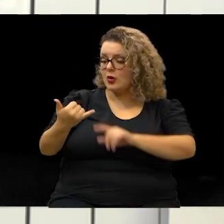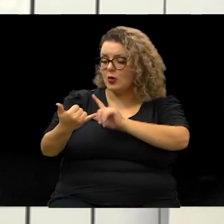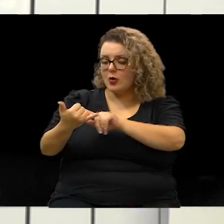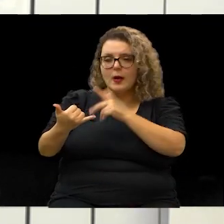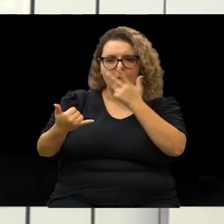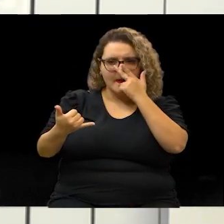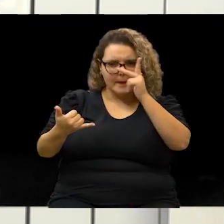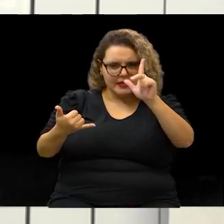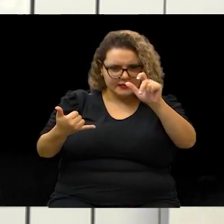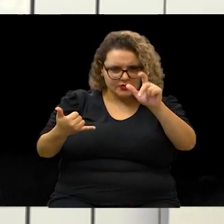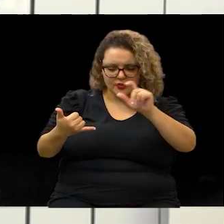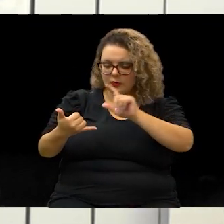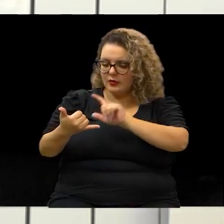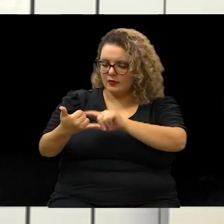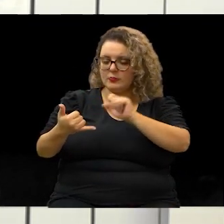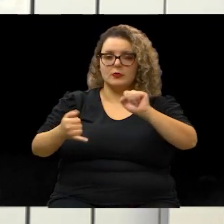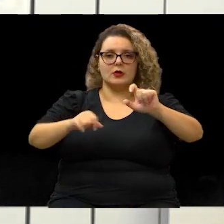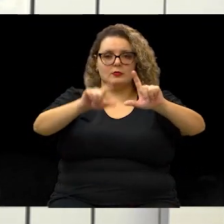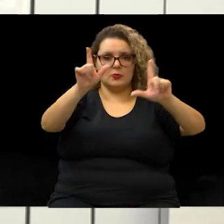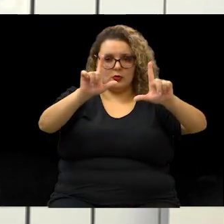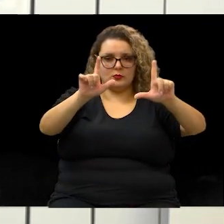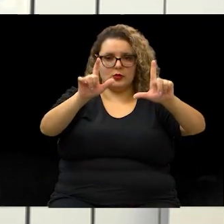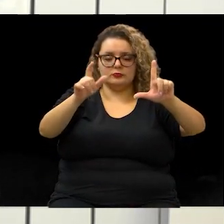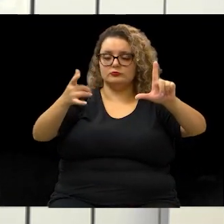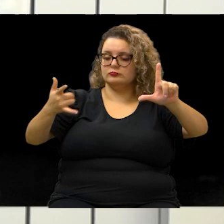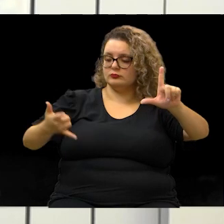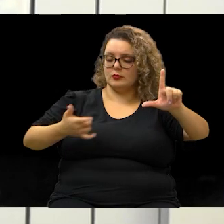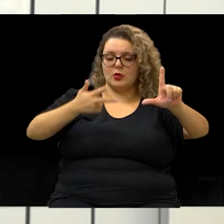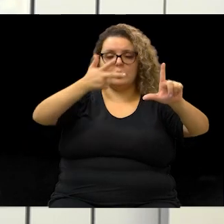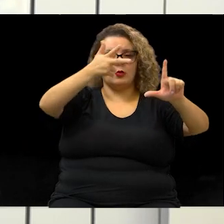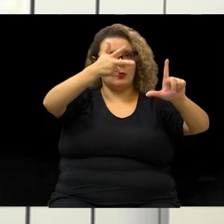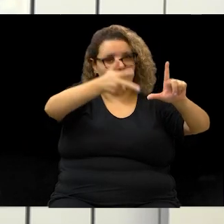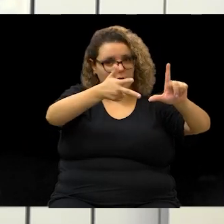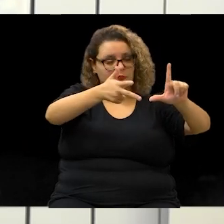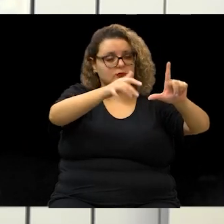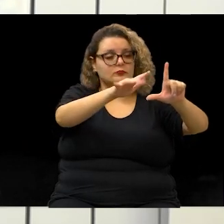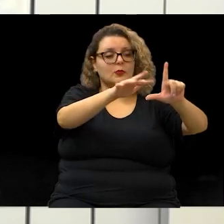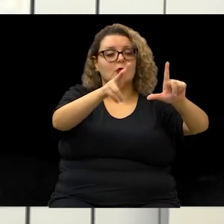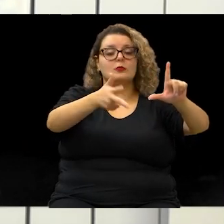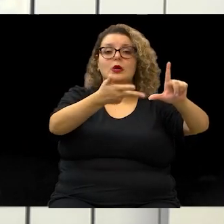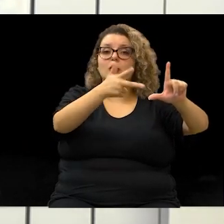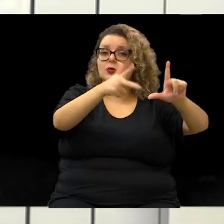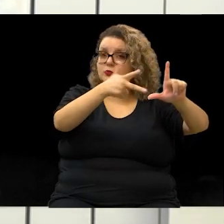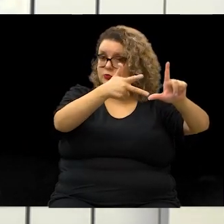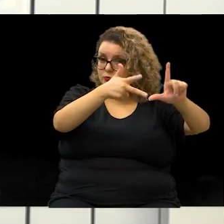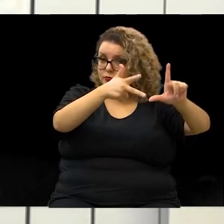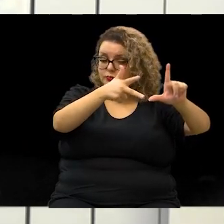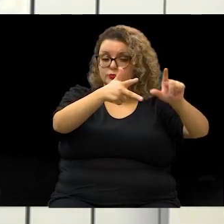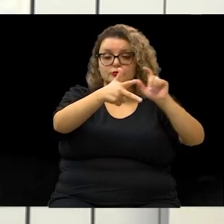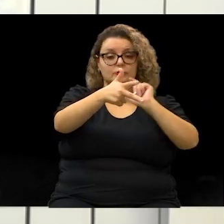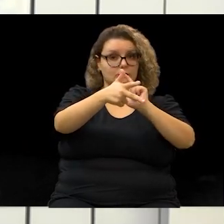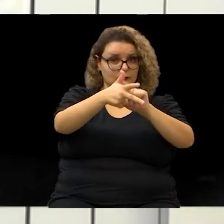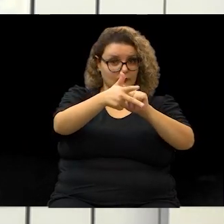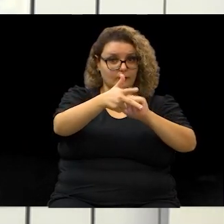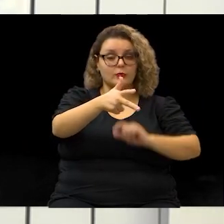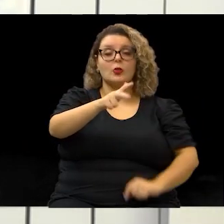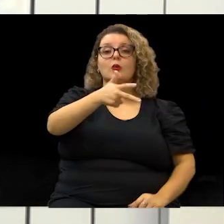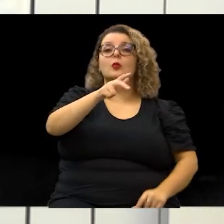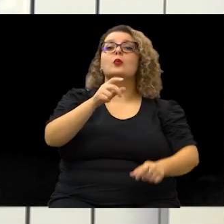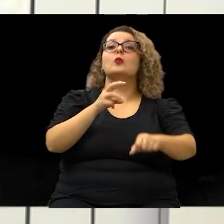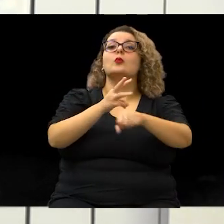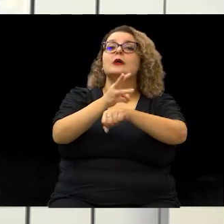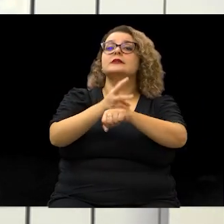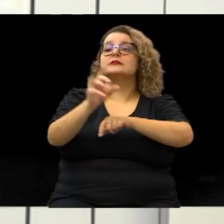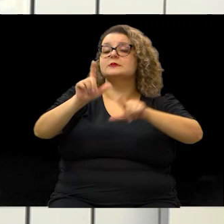câmera do seu celular e vai apontar aqui, ó, para este QR Code, porque aí já vai aparecer uma mensagem na sua tela. O